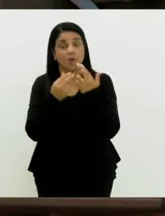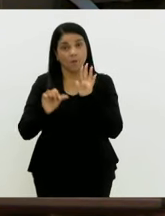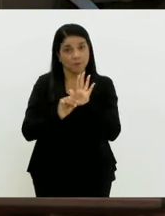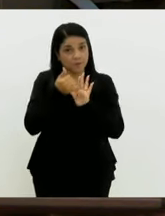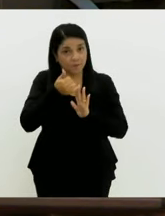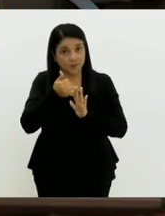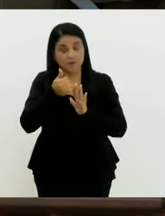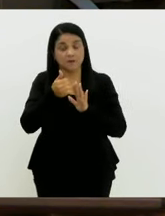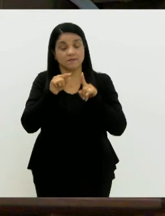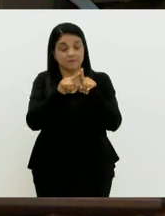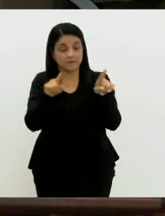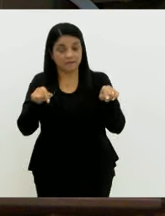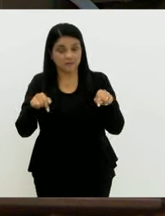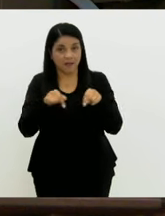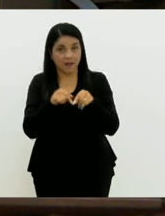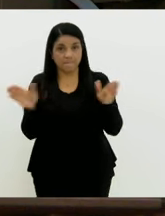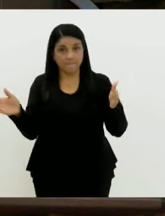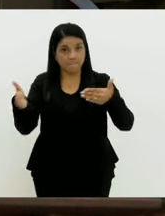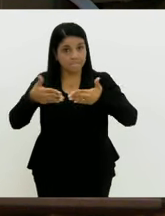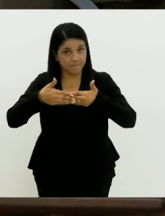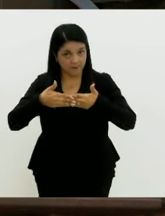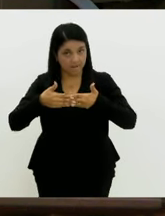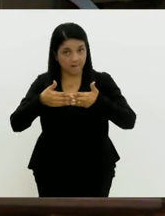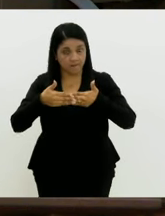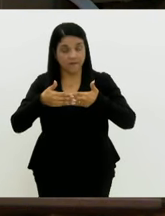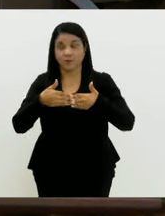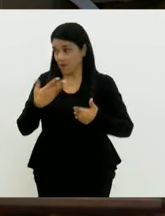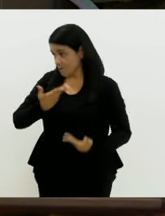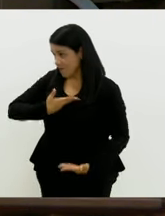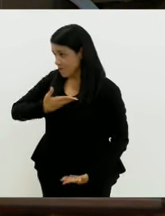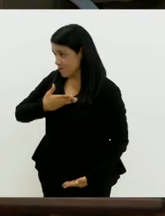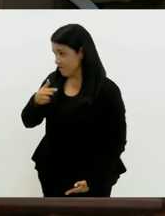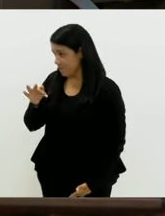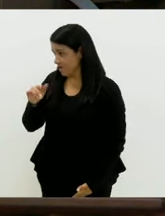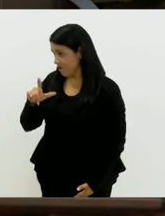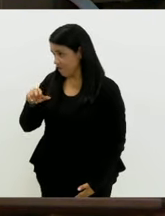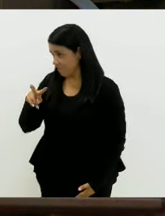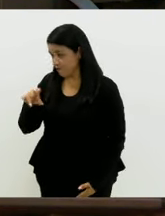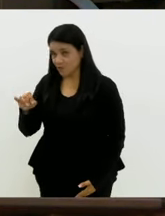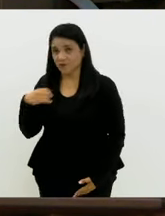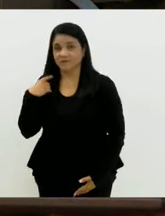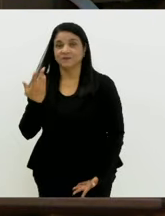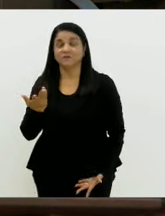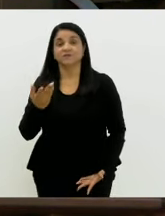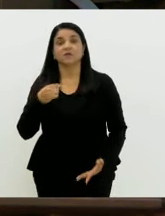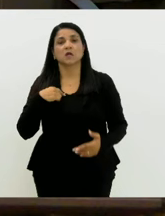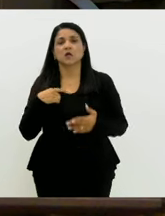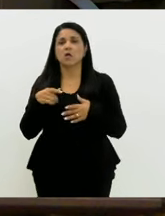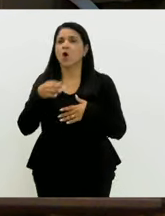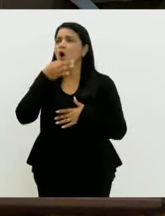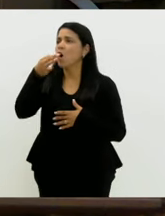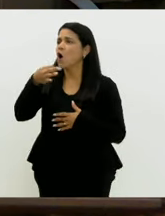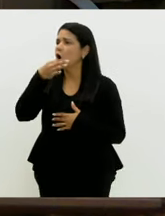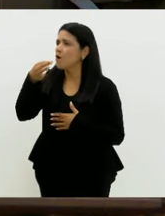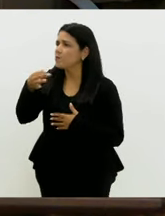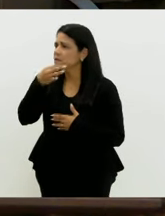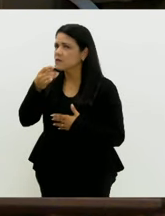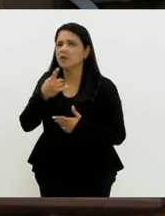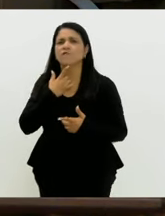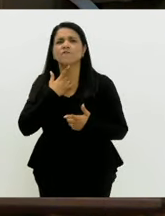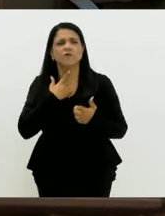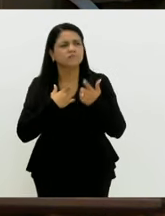sala, fechada, né, companheiro Flávio Serafini, em que a gente, claro, colhe a opinião da maioria, entende o desejo da